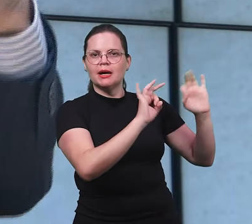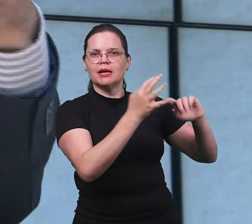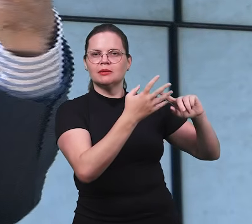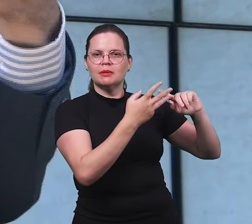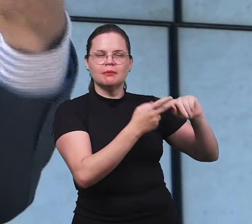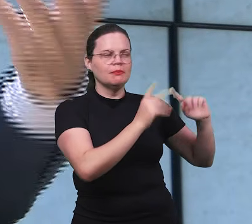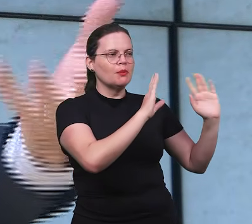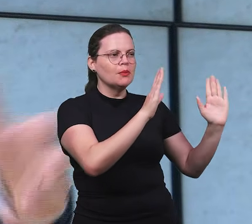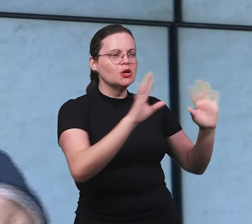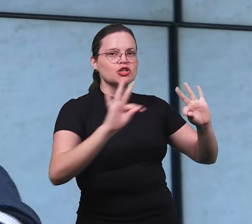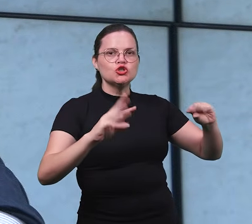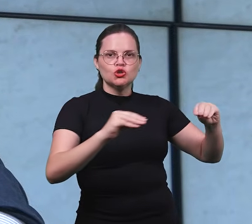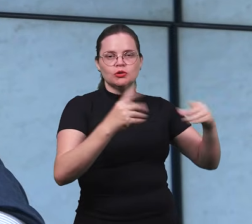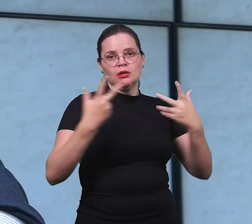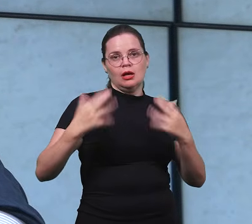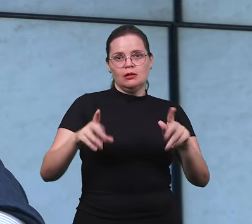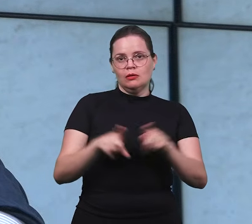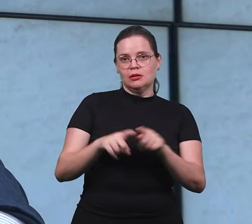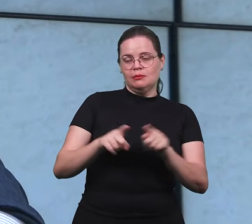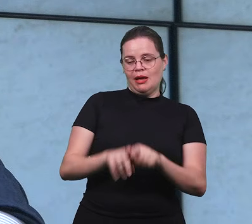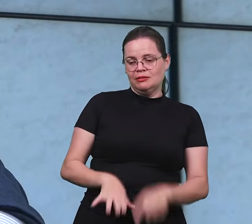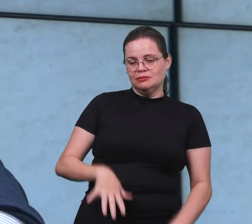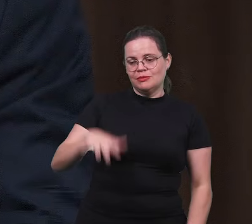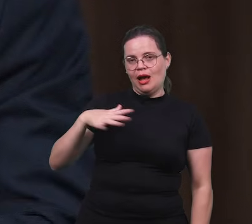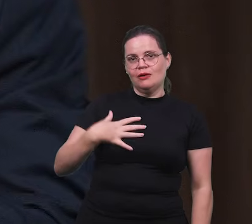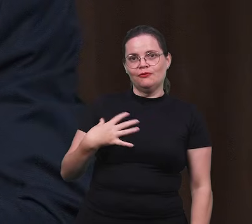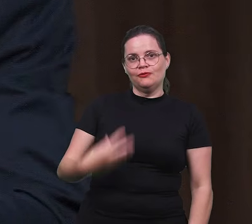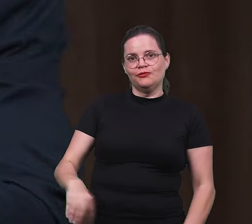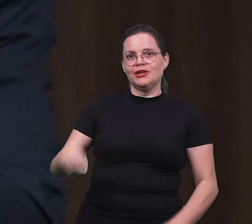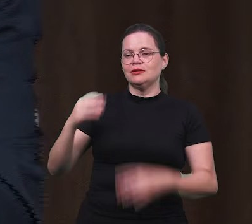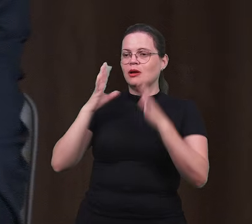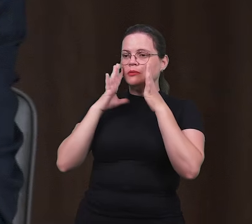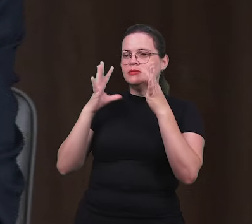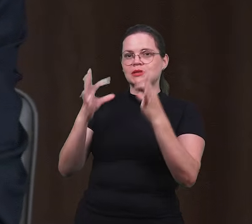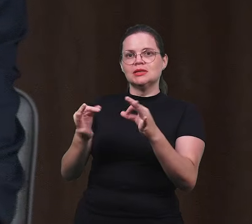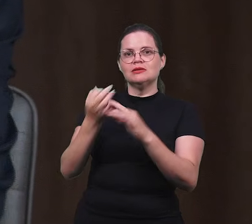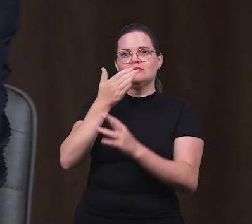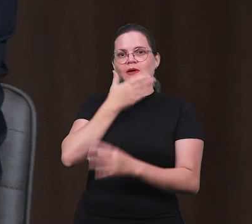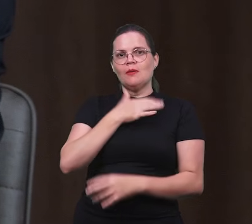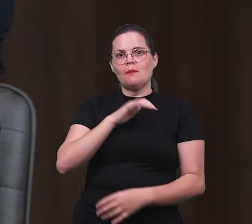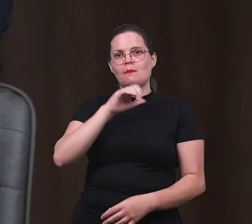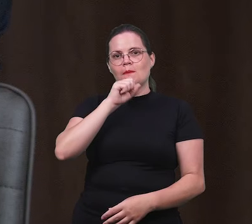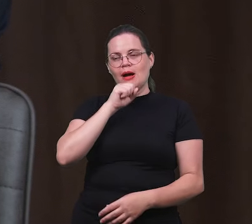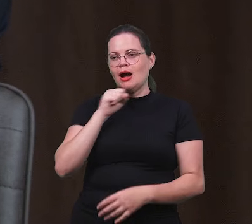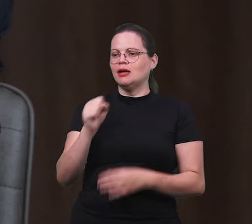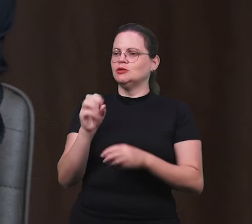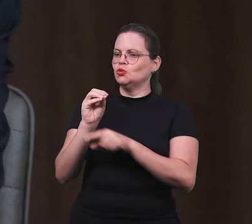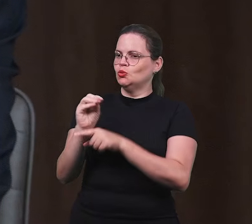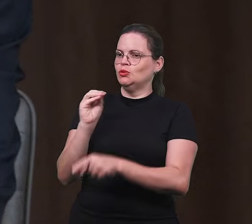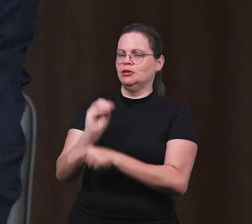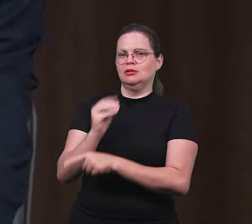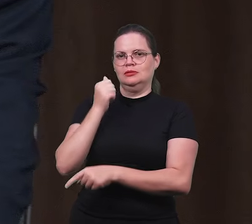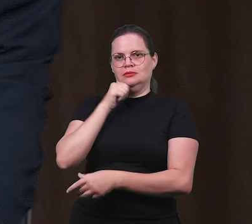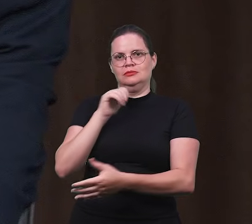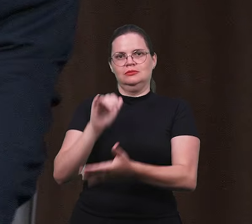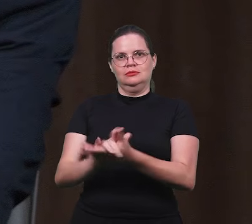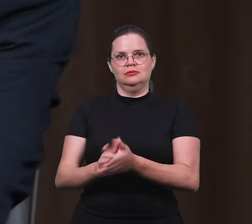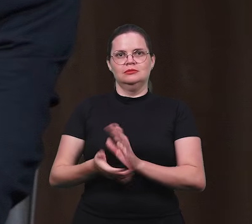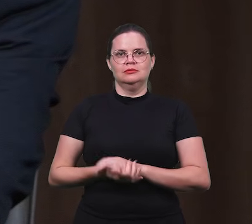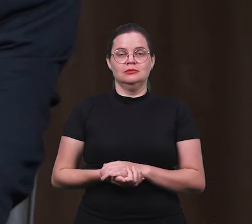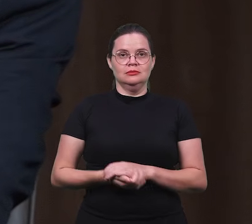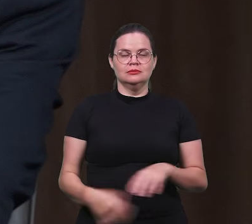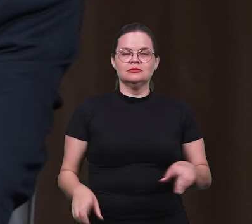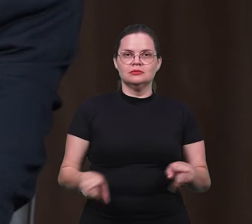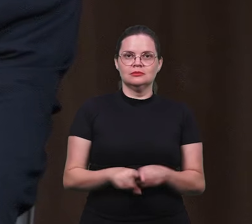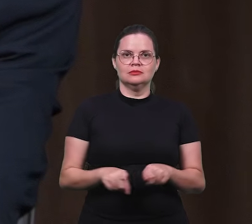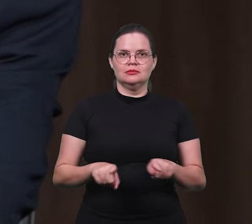família toda acompanhava, né? A criança, é muito bonita essa expressão, que o senhor realmente pegou aqui uma coisa que era